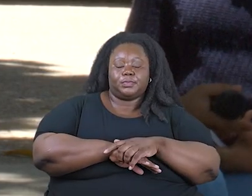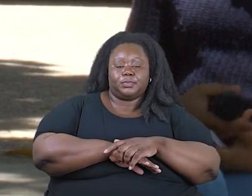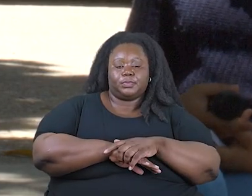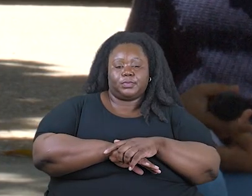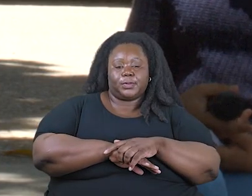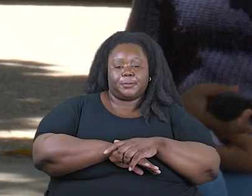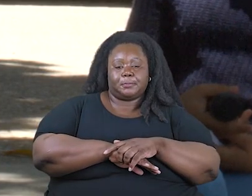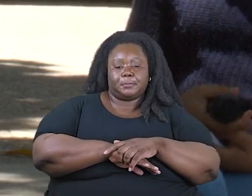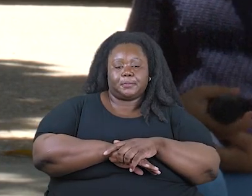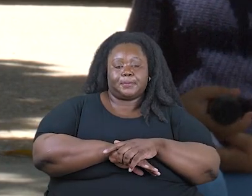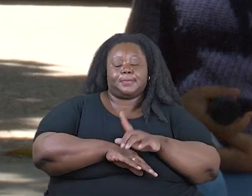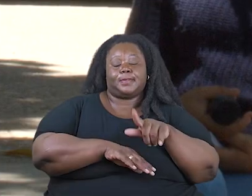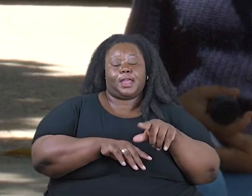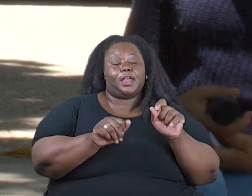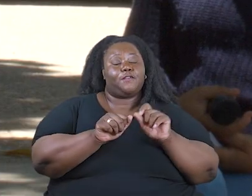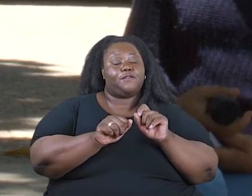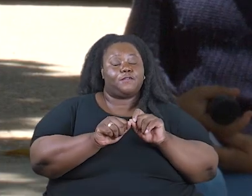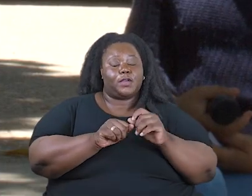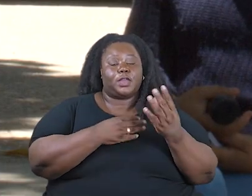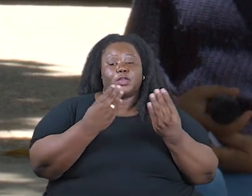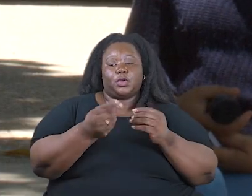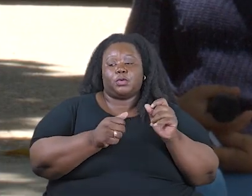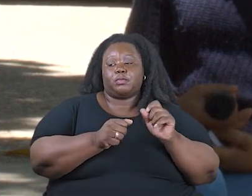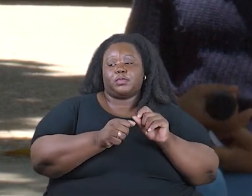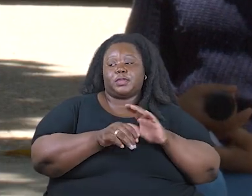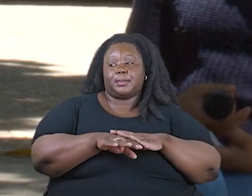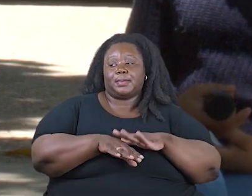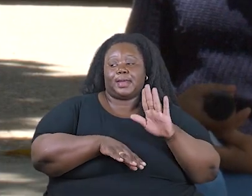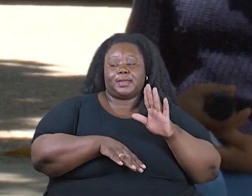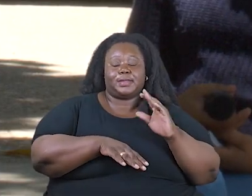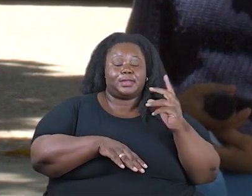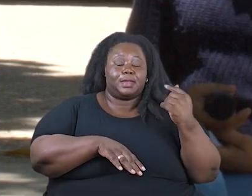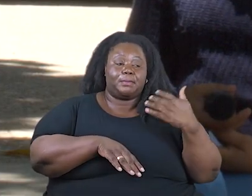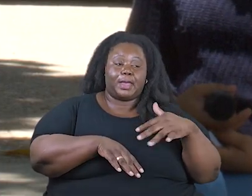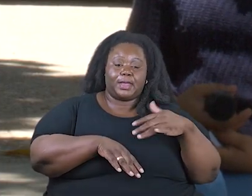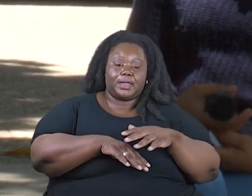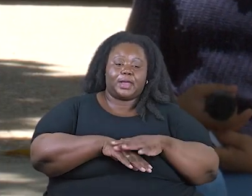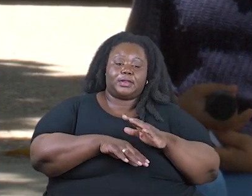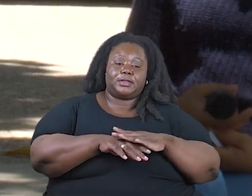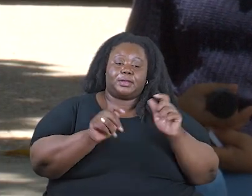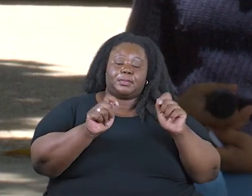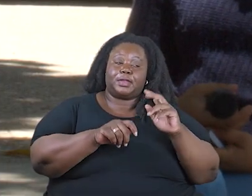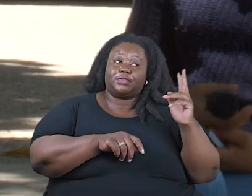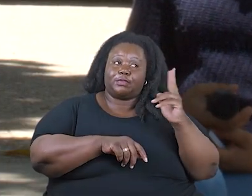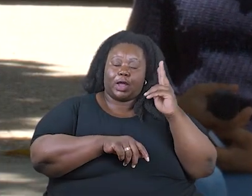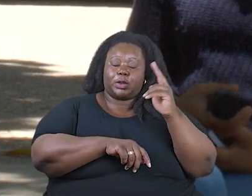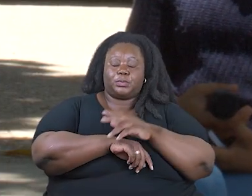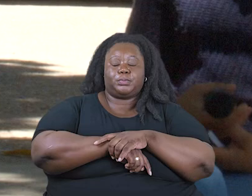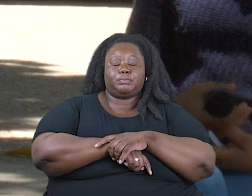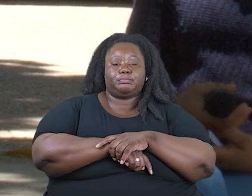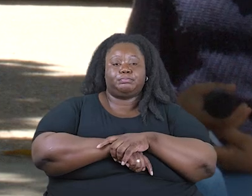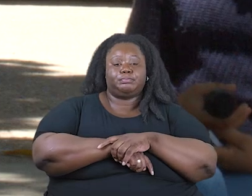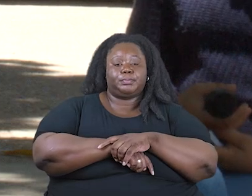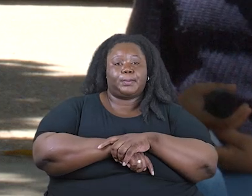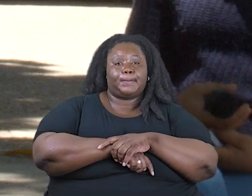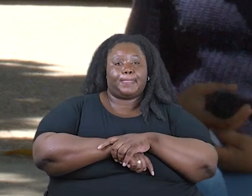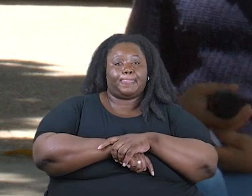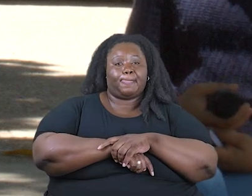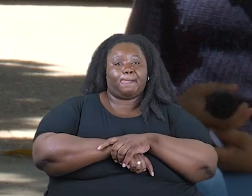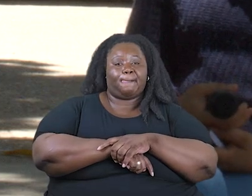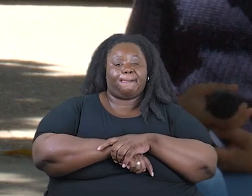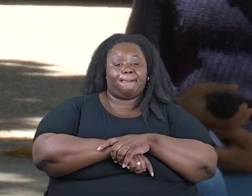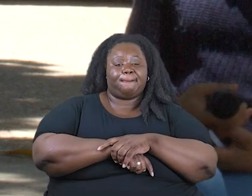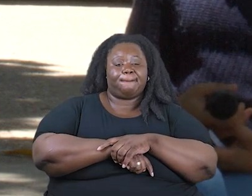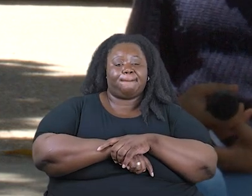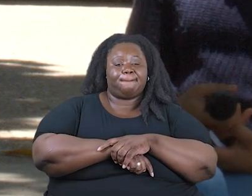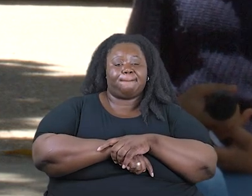que isso seja feito para fazer o livro ser mais caro, ficar mais valorizado. Né? O